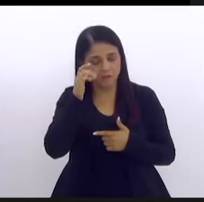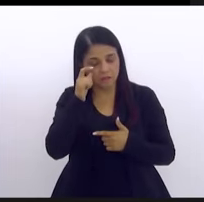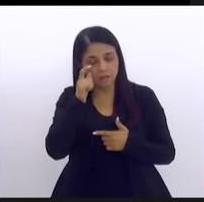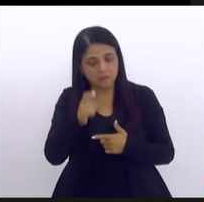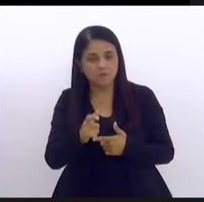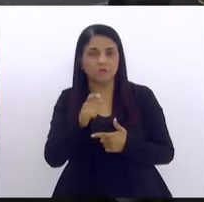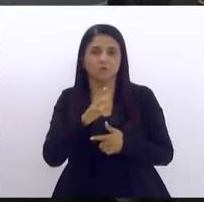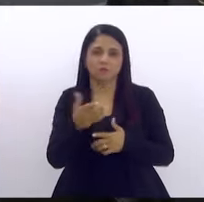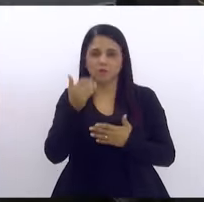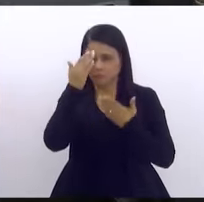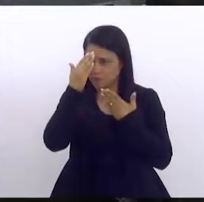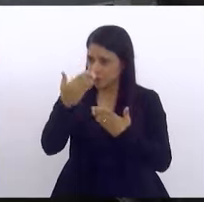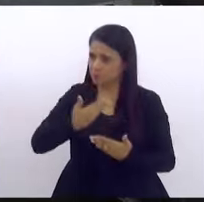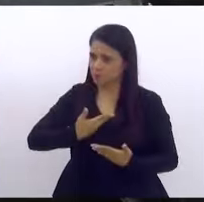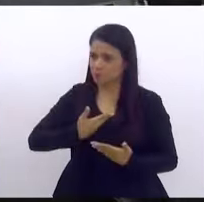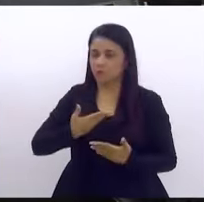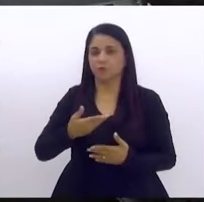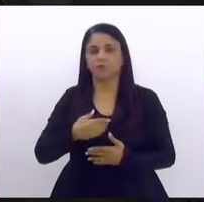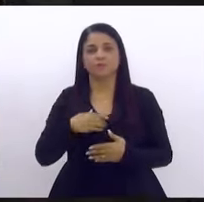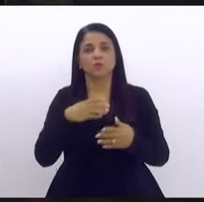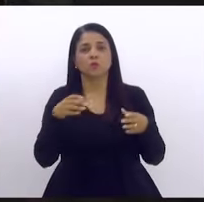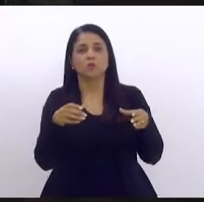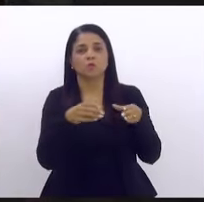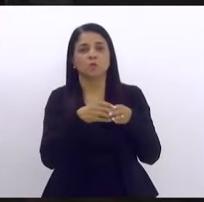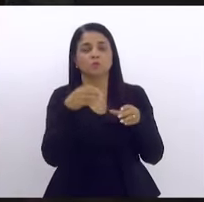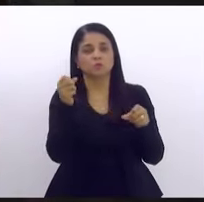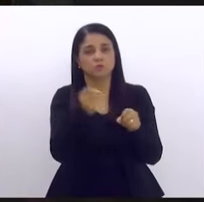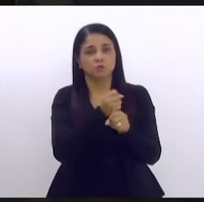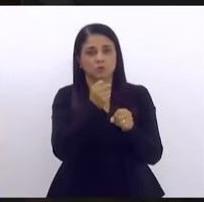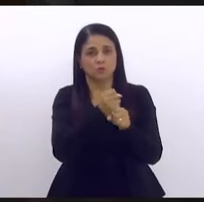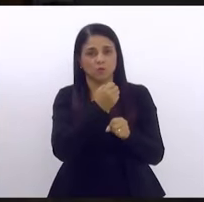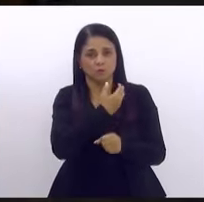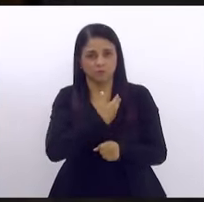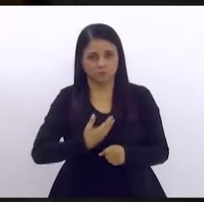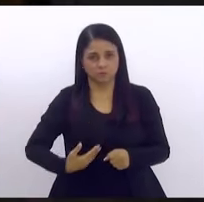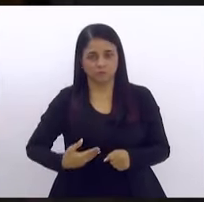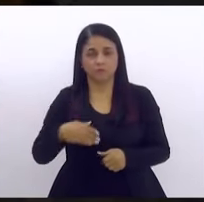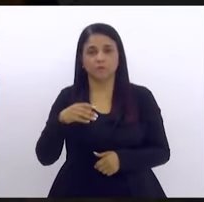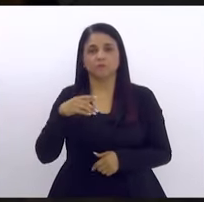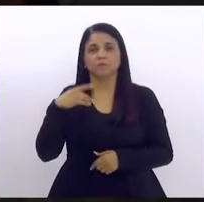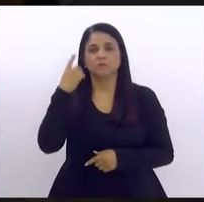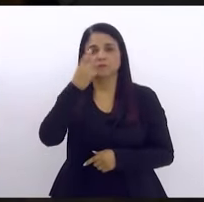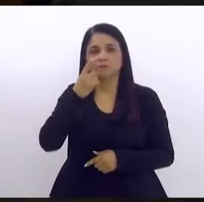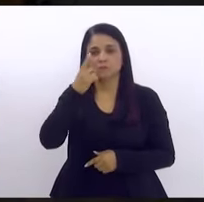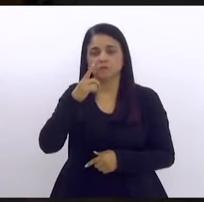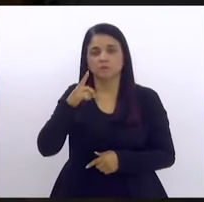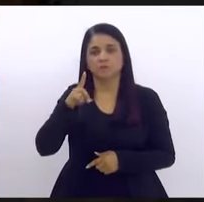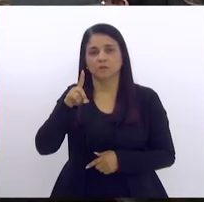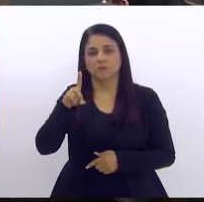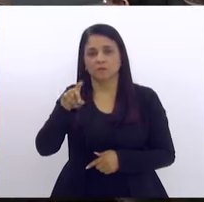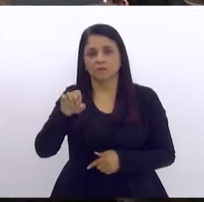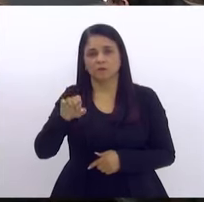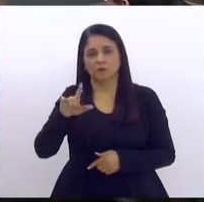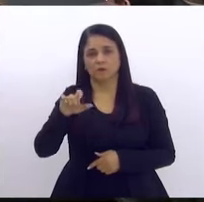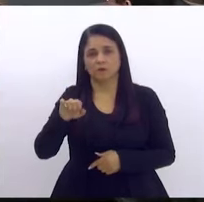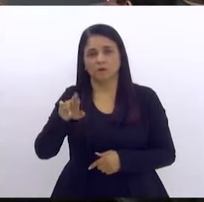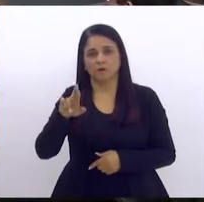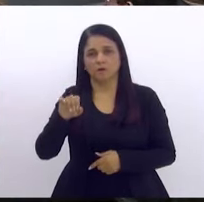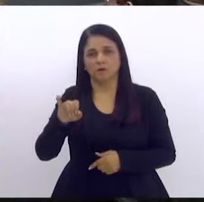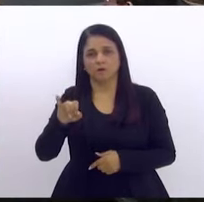Obrigado, amigo. Pela Comissão de Obras Públicas, deputado Guilherme De Laroli.